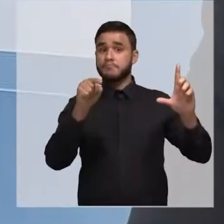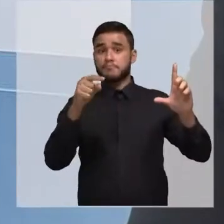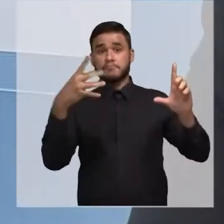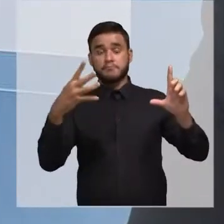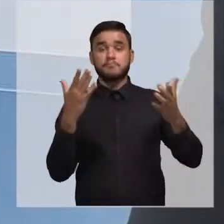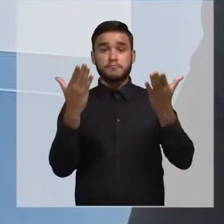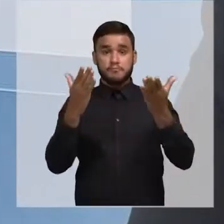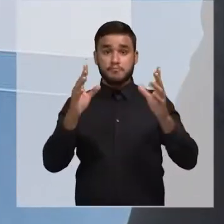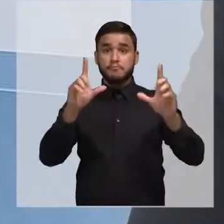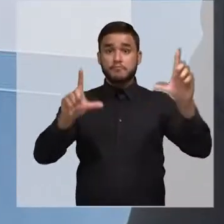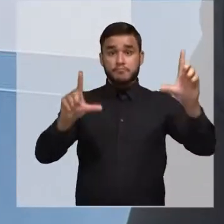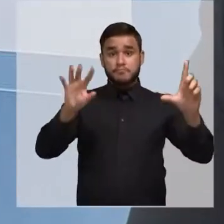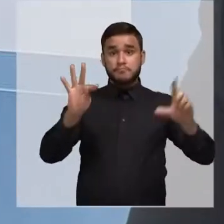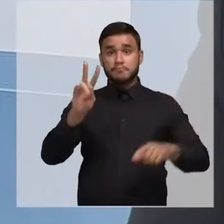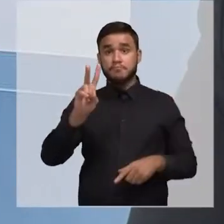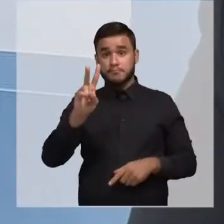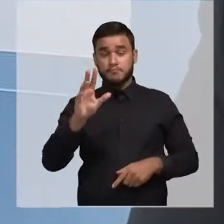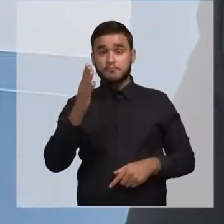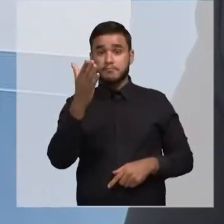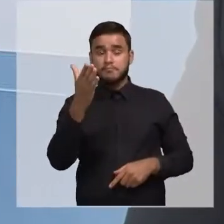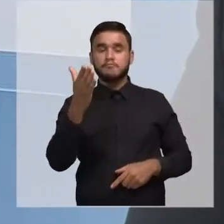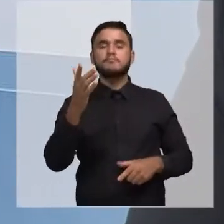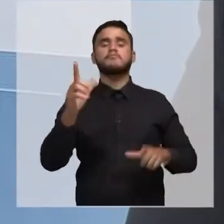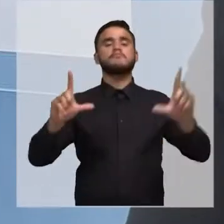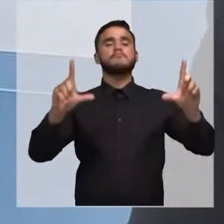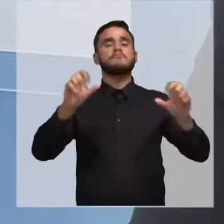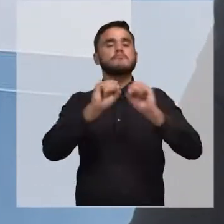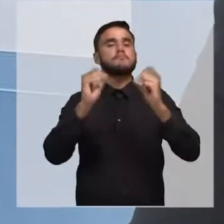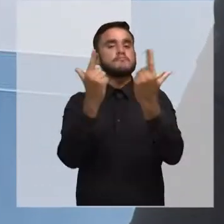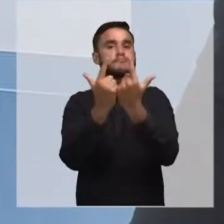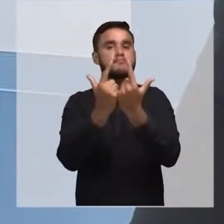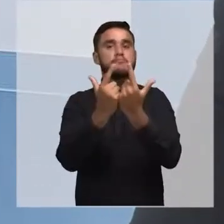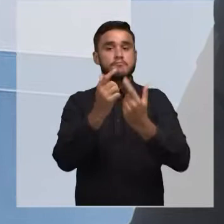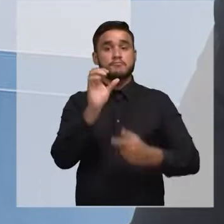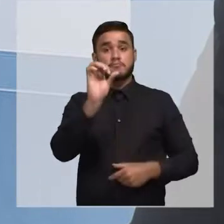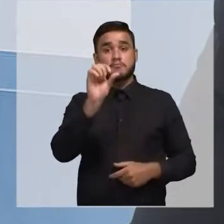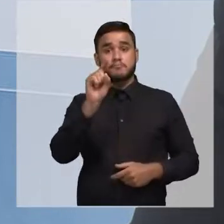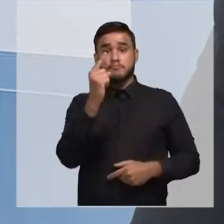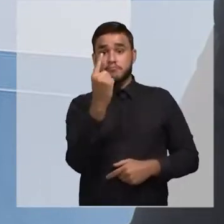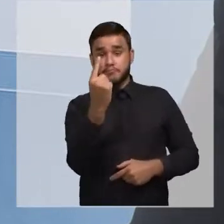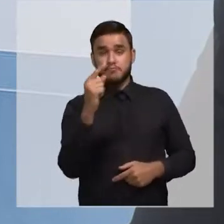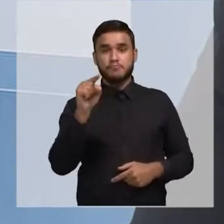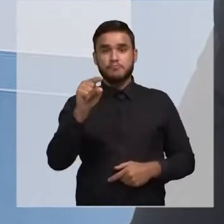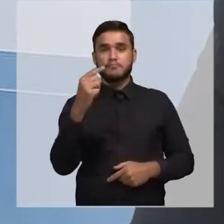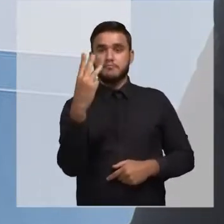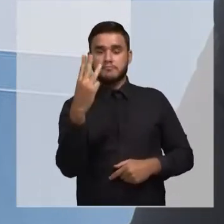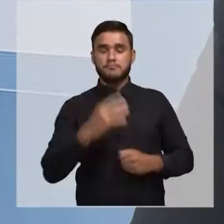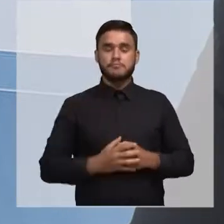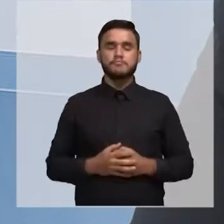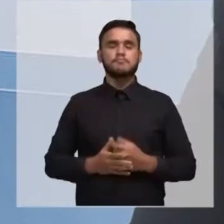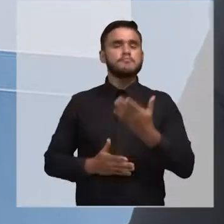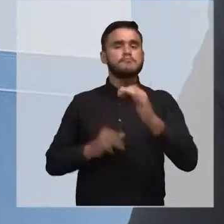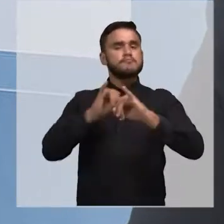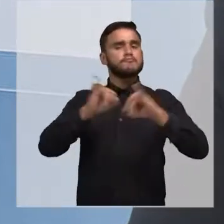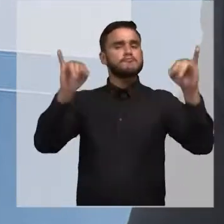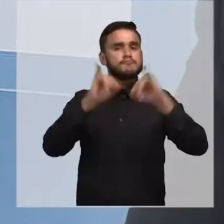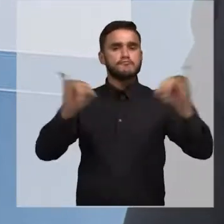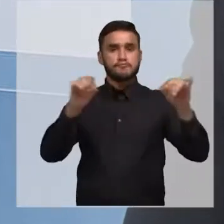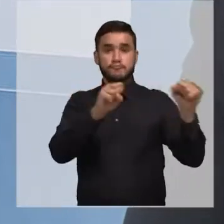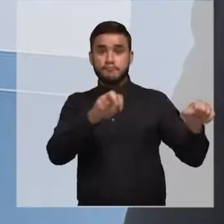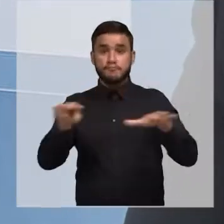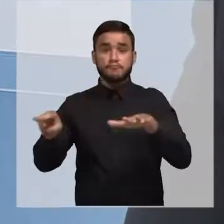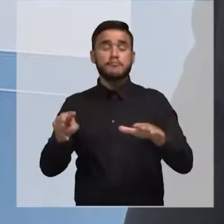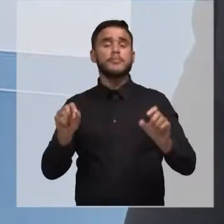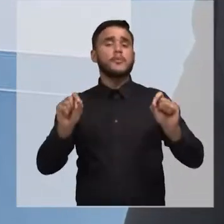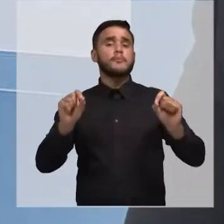canal 61.3. A última notícia dessa semana, que eu irei discutir com o meu companheiro Luiz Cláudio Barbosa, é a respeito